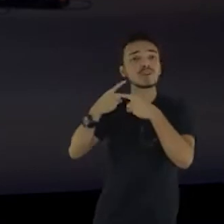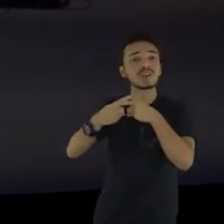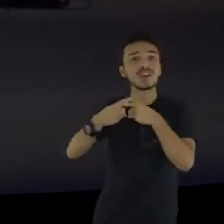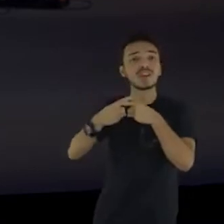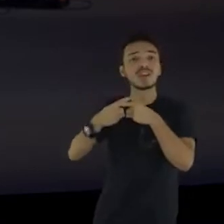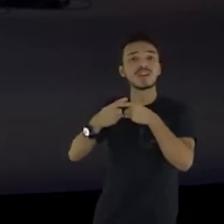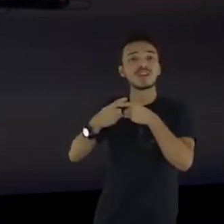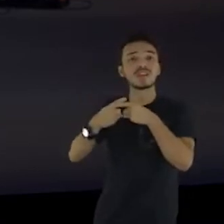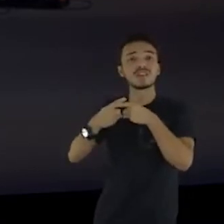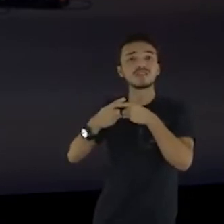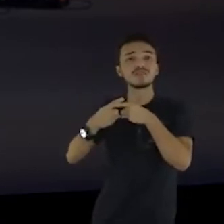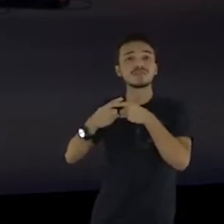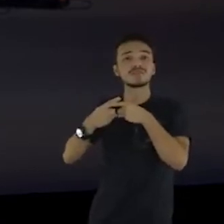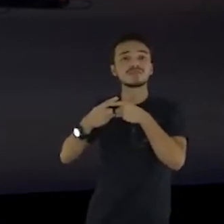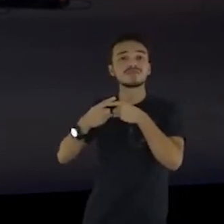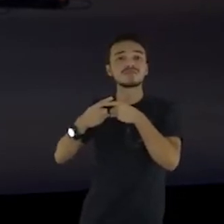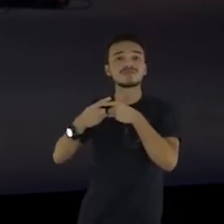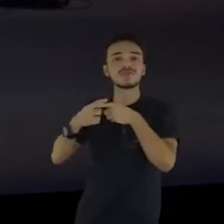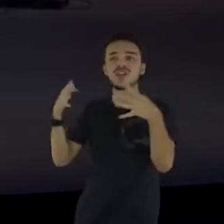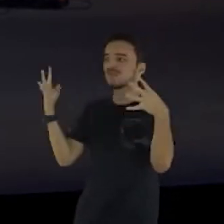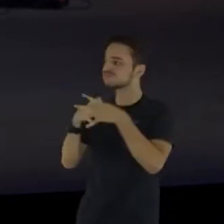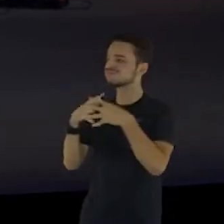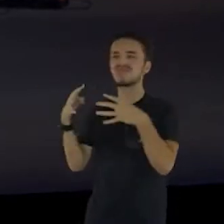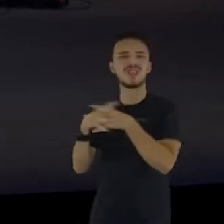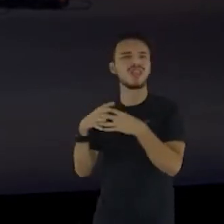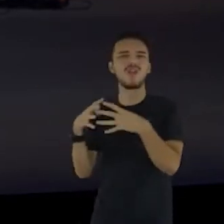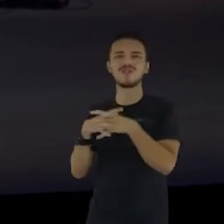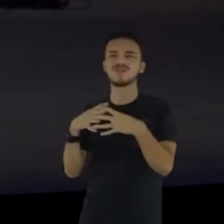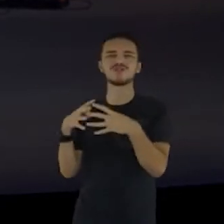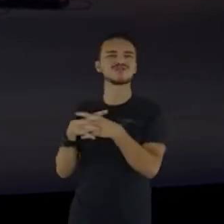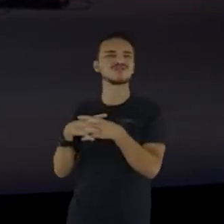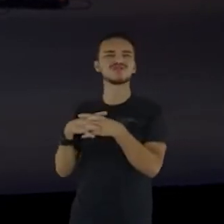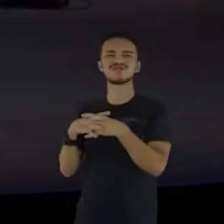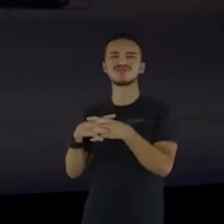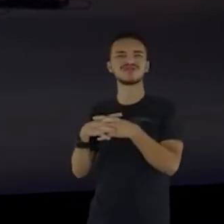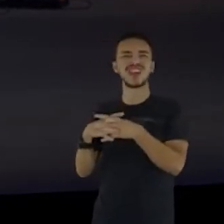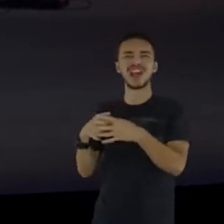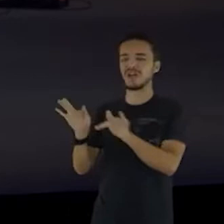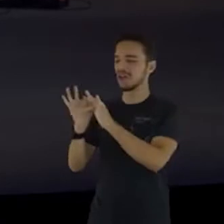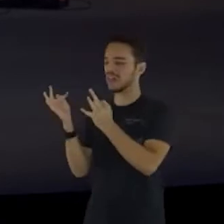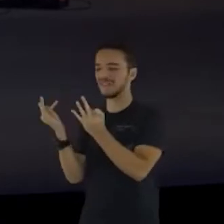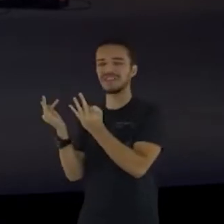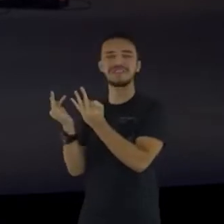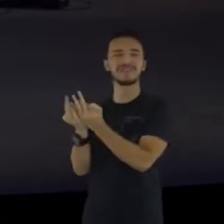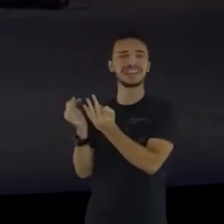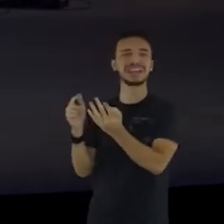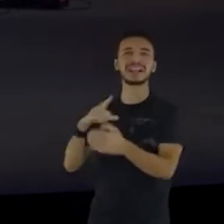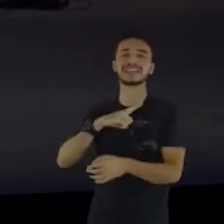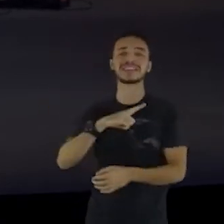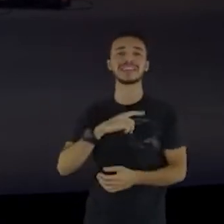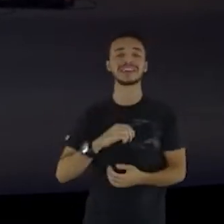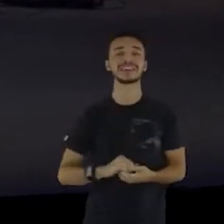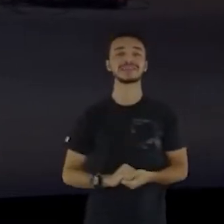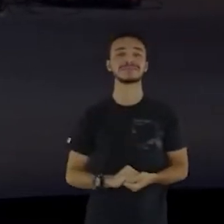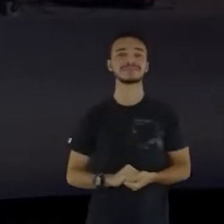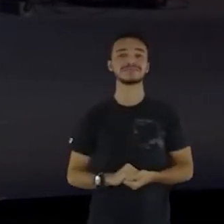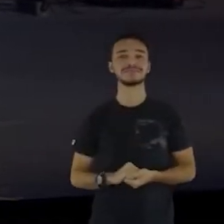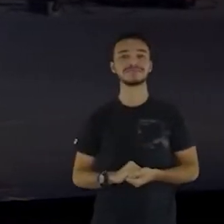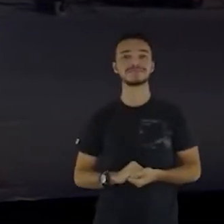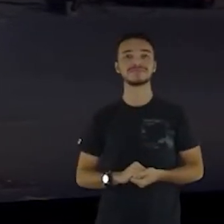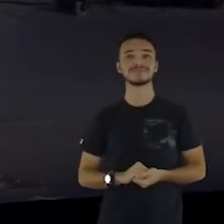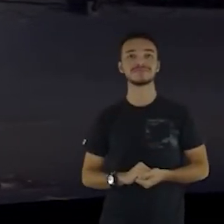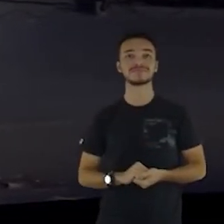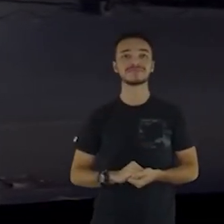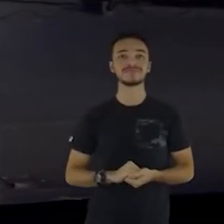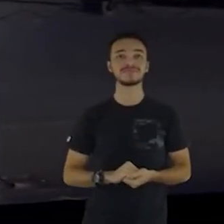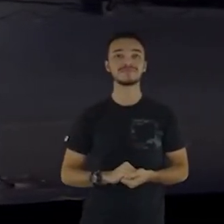está brigado com alguém da sua família que você ama, mas eu não sei por que motivo você deixou de falar. Eu vou contar algo para você aqui,